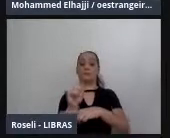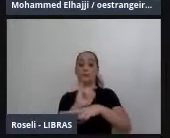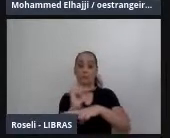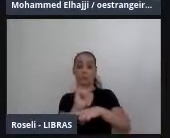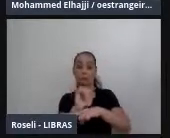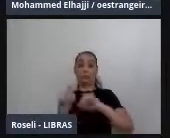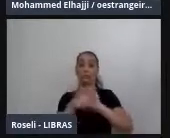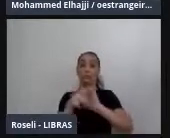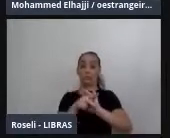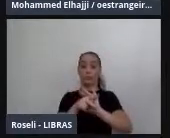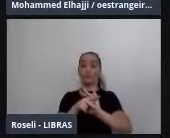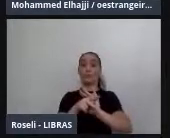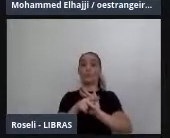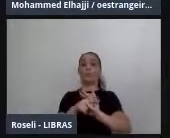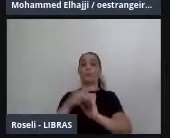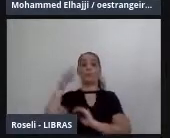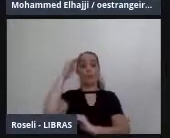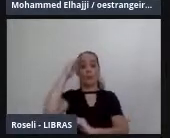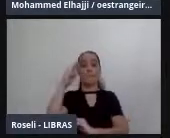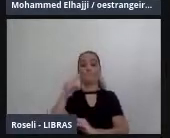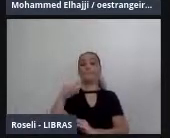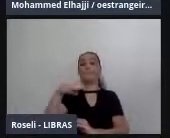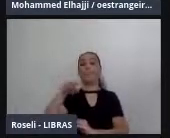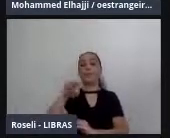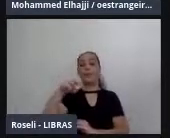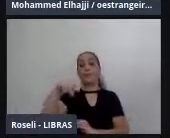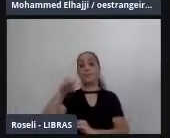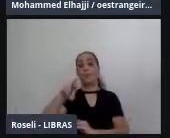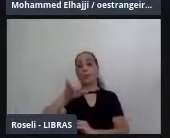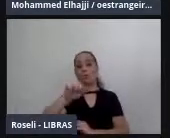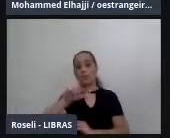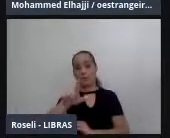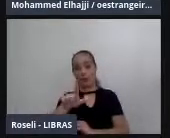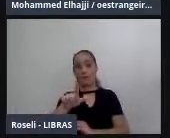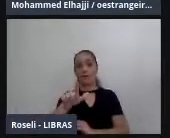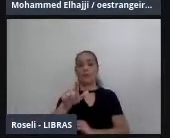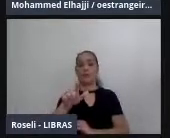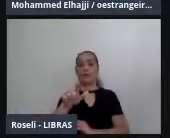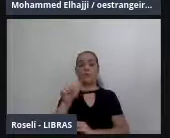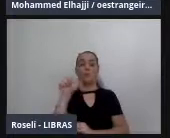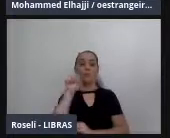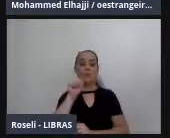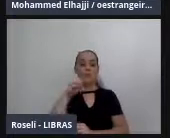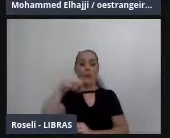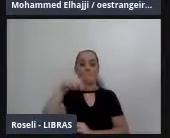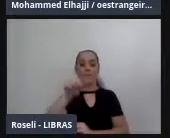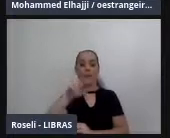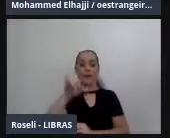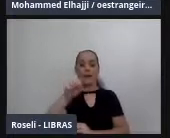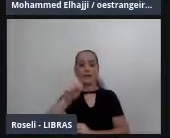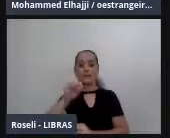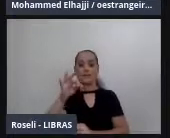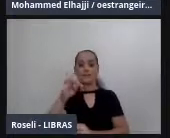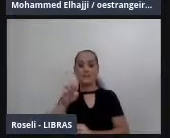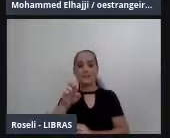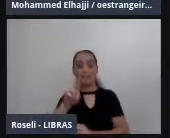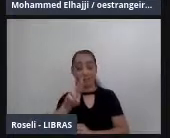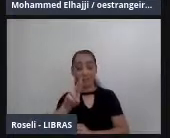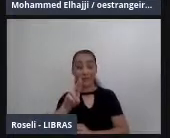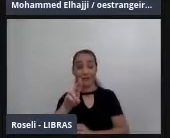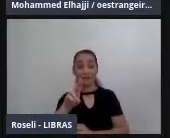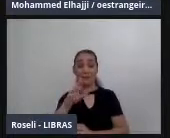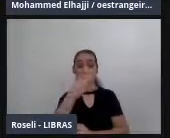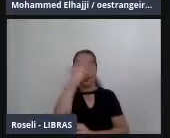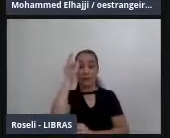uma chefe de cerimônias, que é a Marifer Vargas, que vai ser, que é uma refugiada venezuelana, que vai